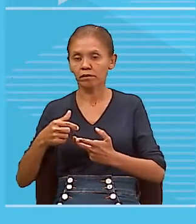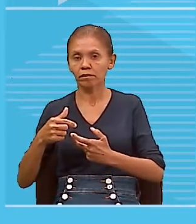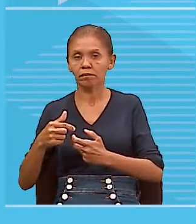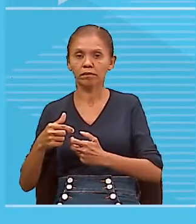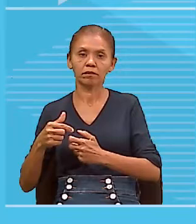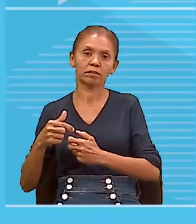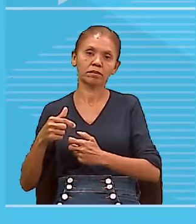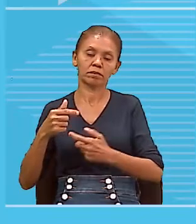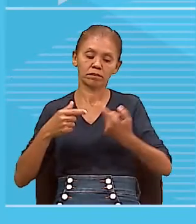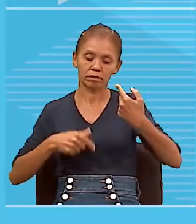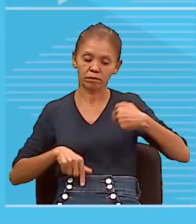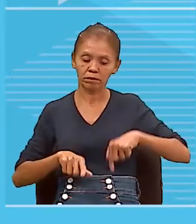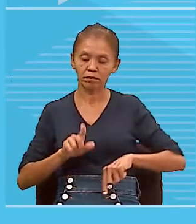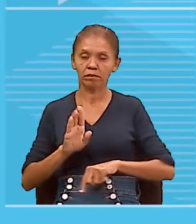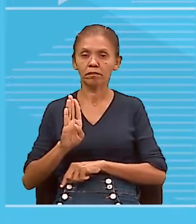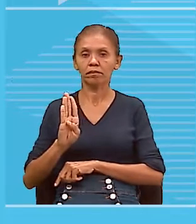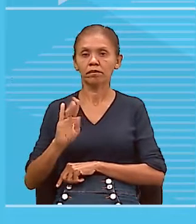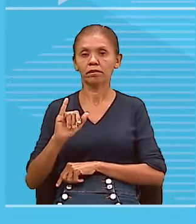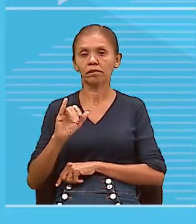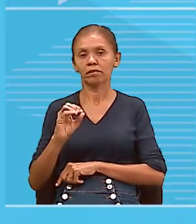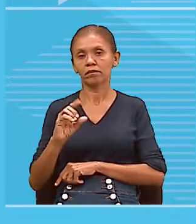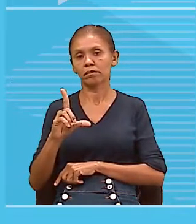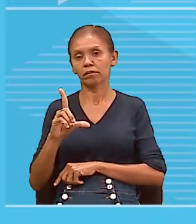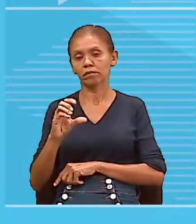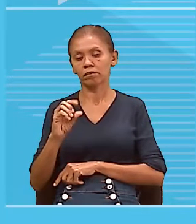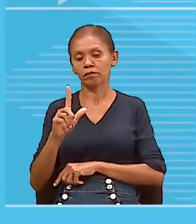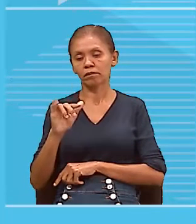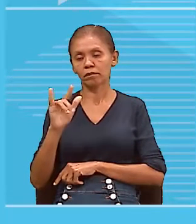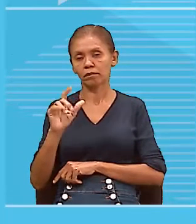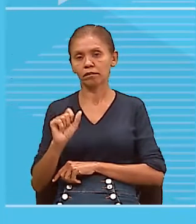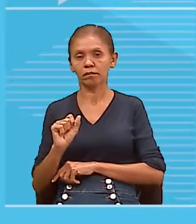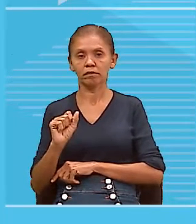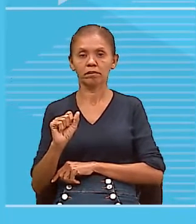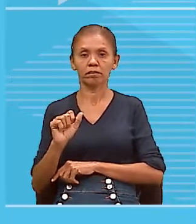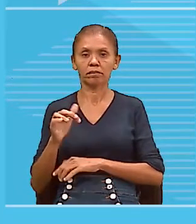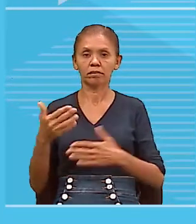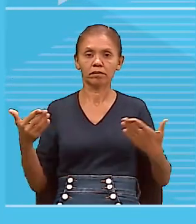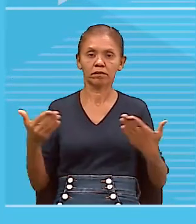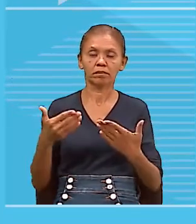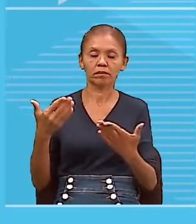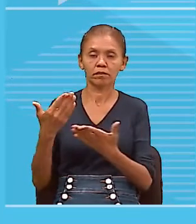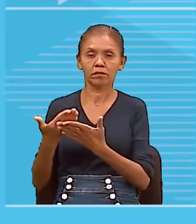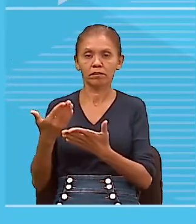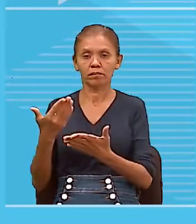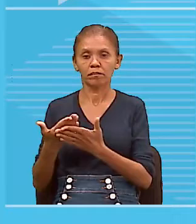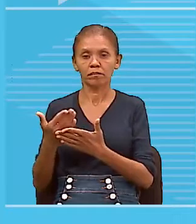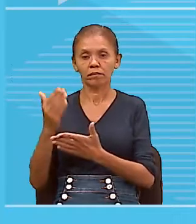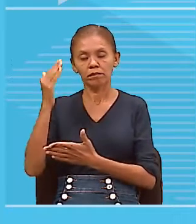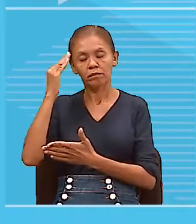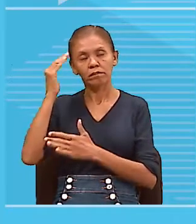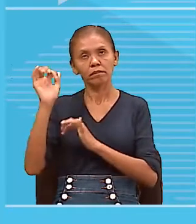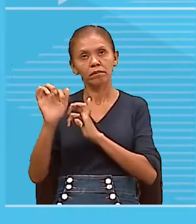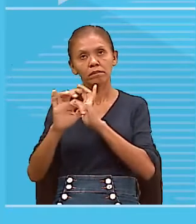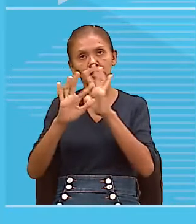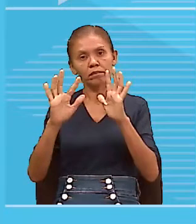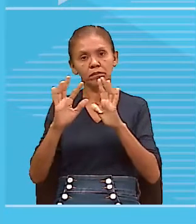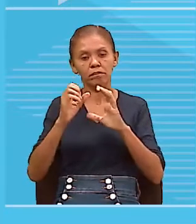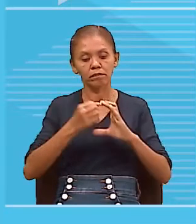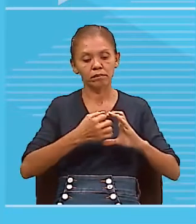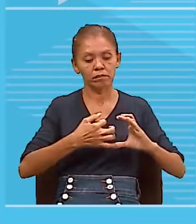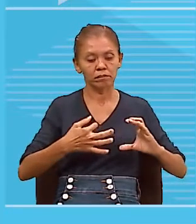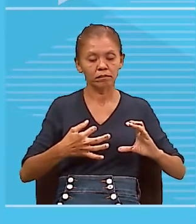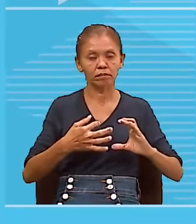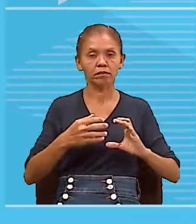coisa né e na aula de hoje a gente vai compreender que além dos aspectos